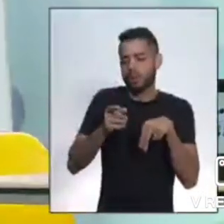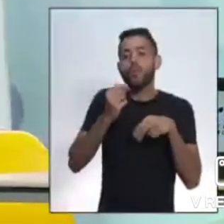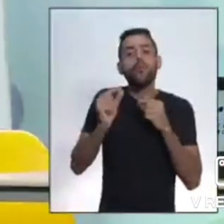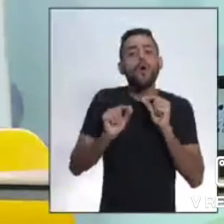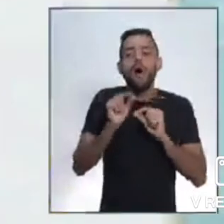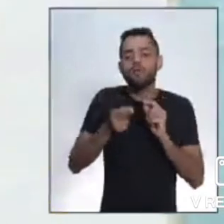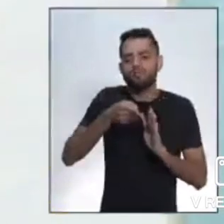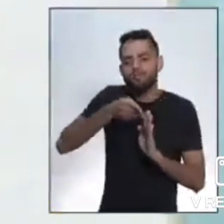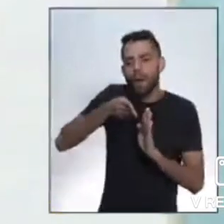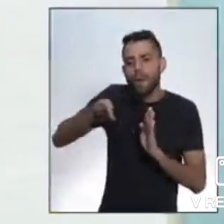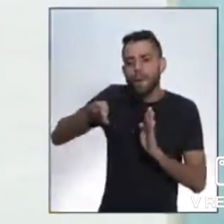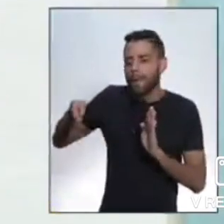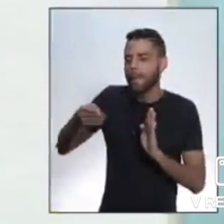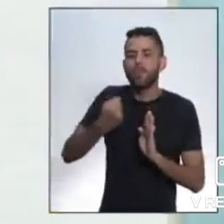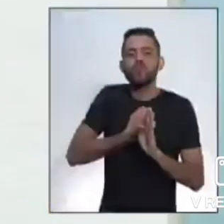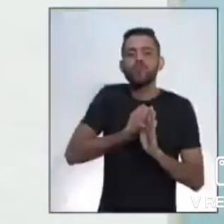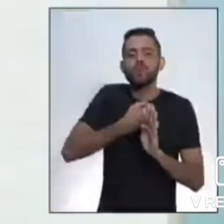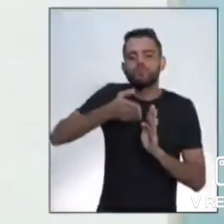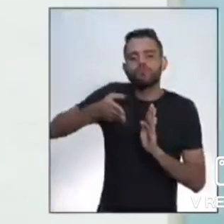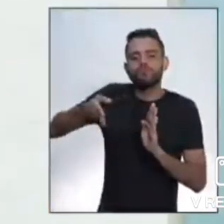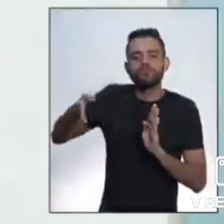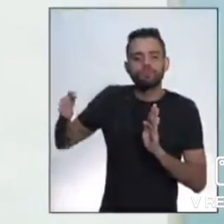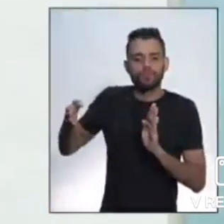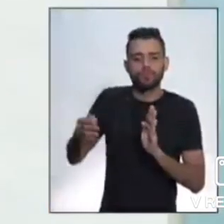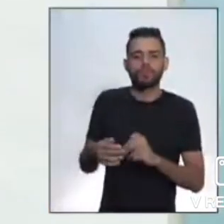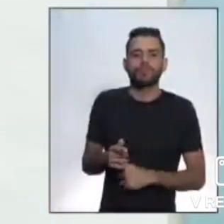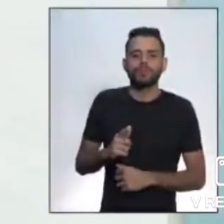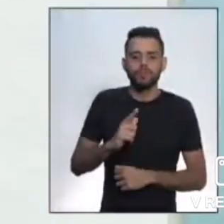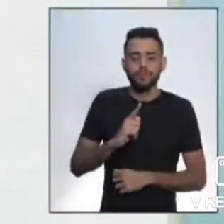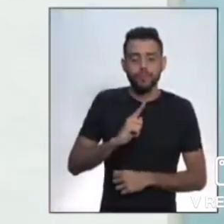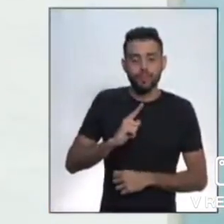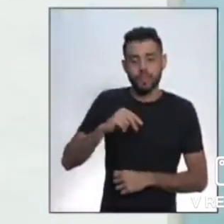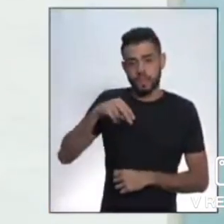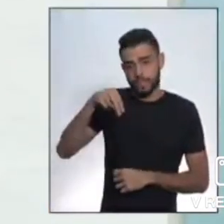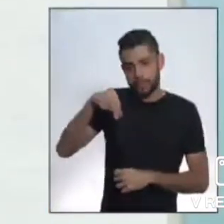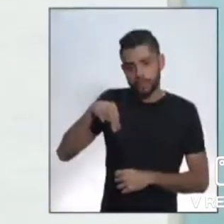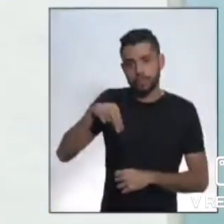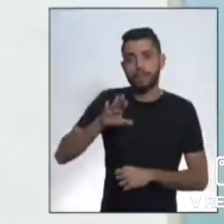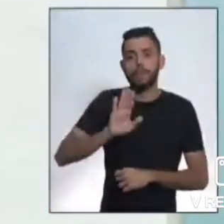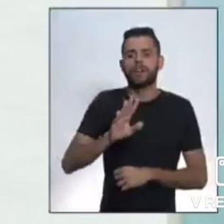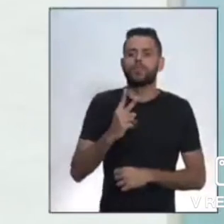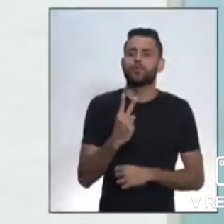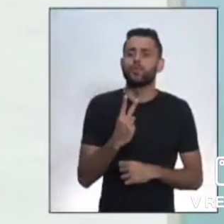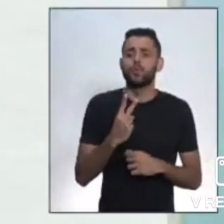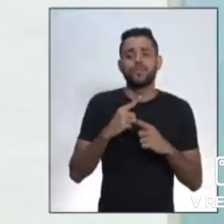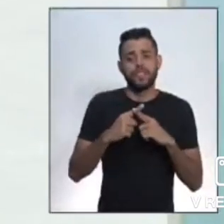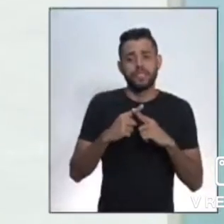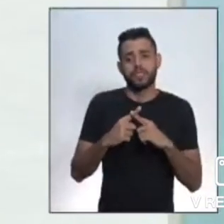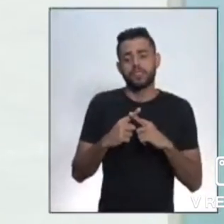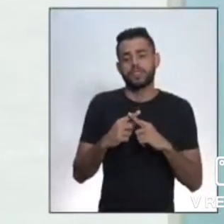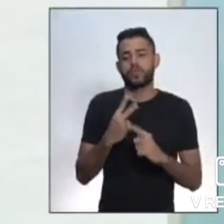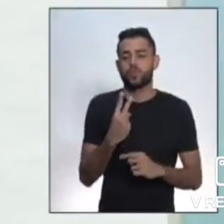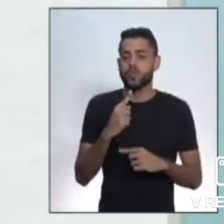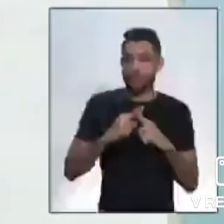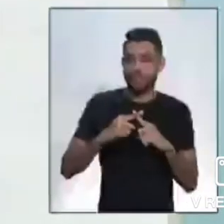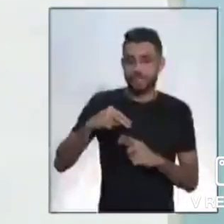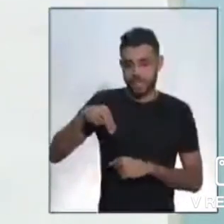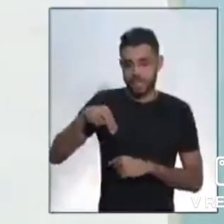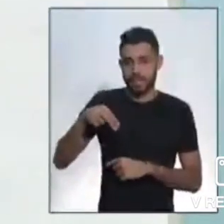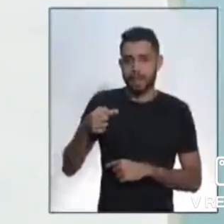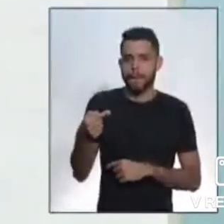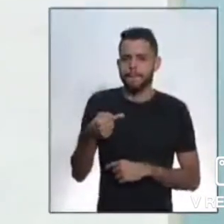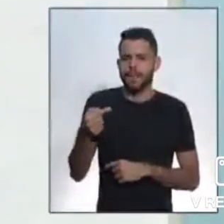tenho N, no caso aqui, só que é duas vezes. Então, duas vezes N menos